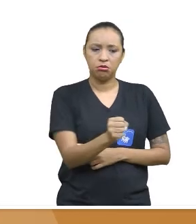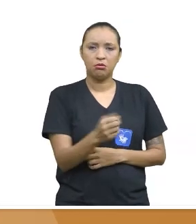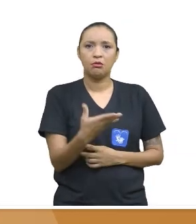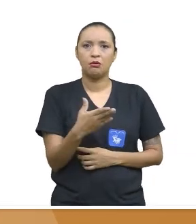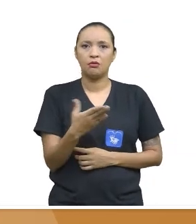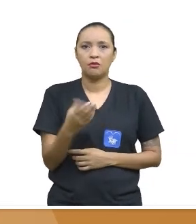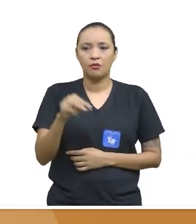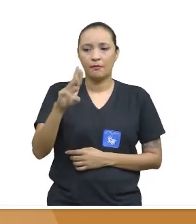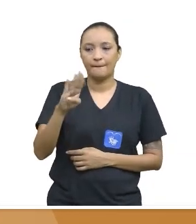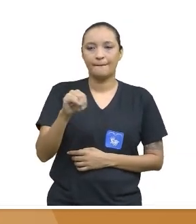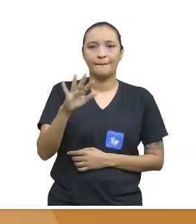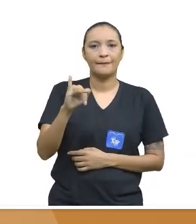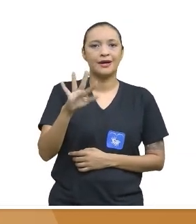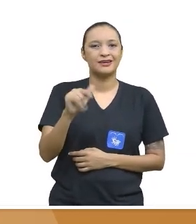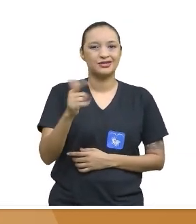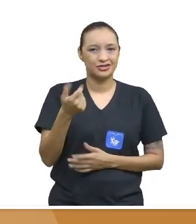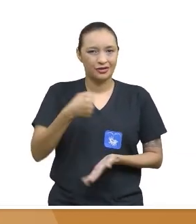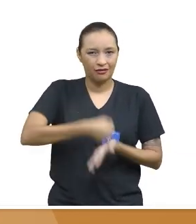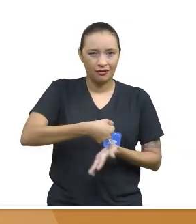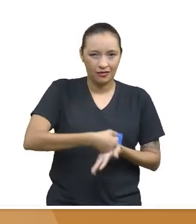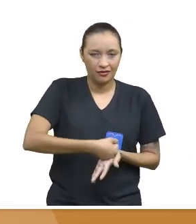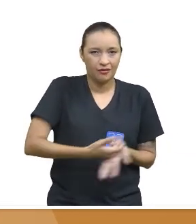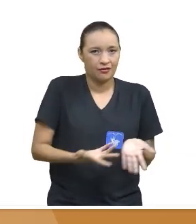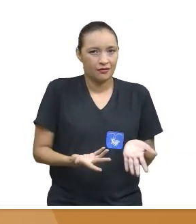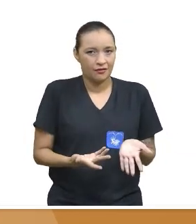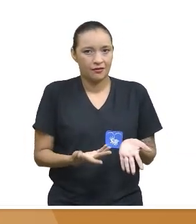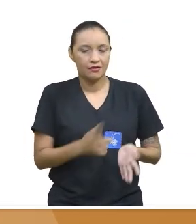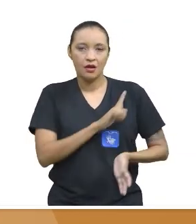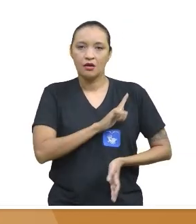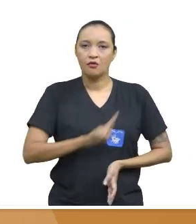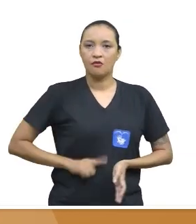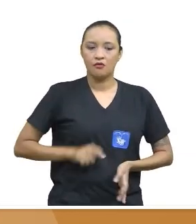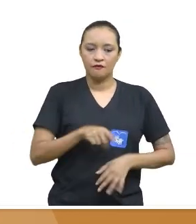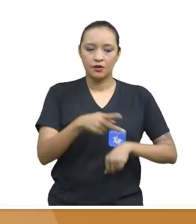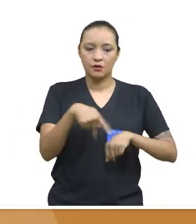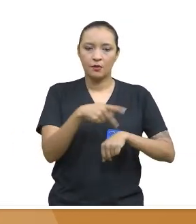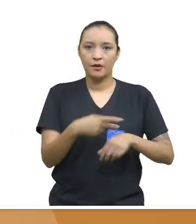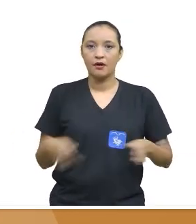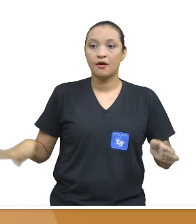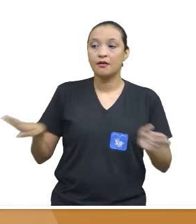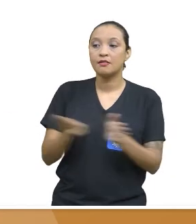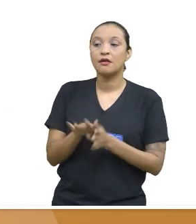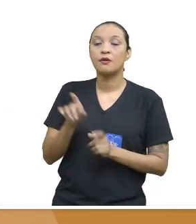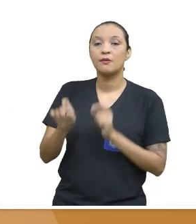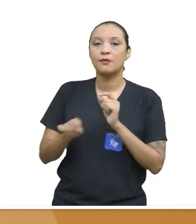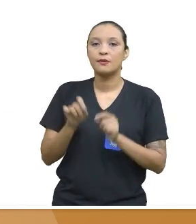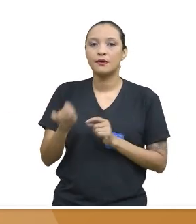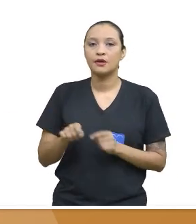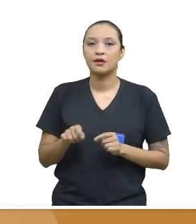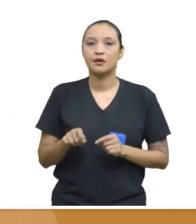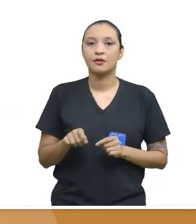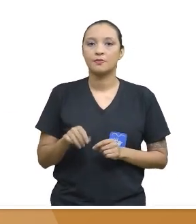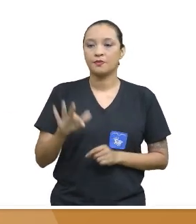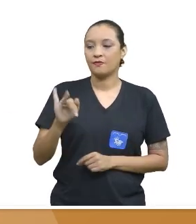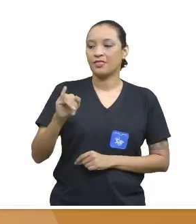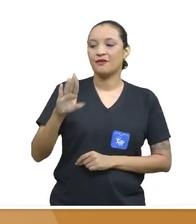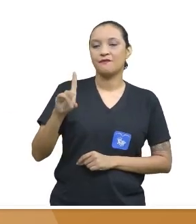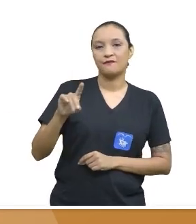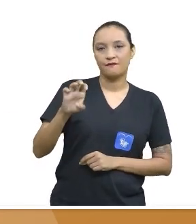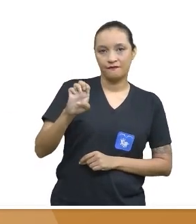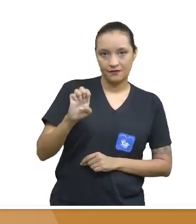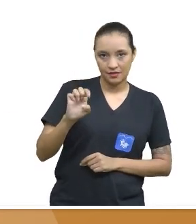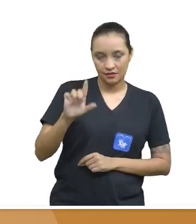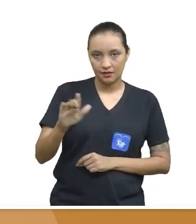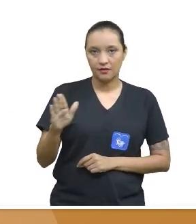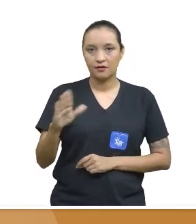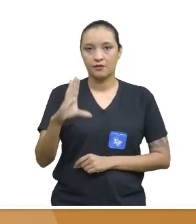que governou ali aquele país até a tomada pelo Fidel Castro e pelo